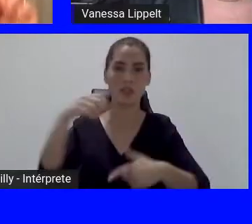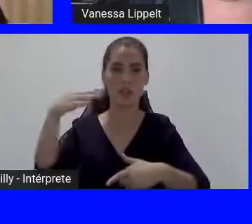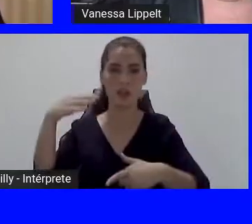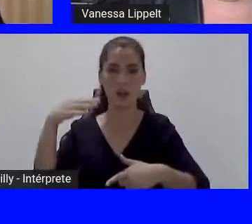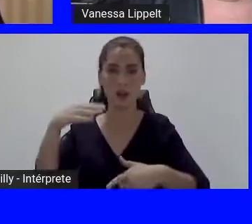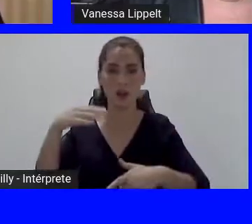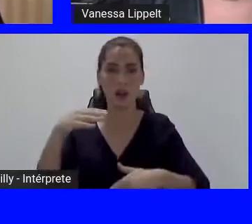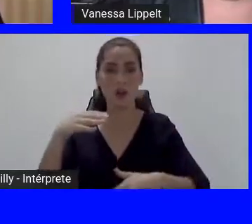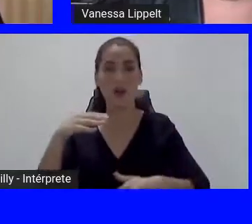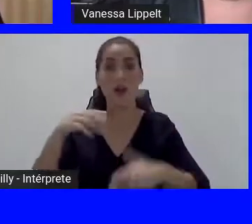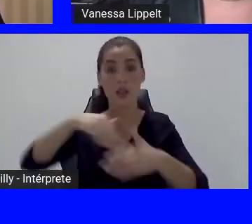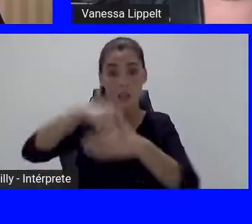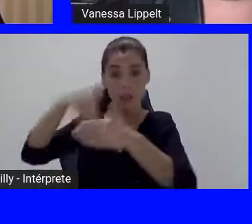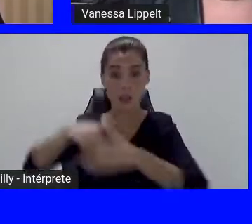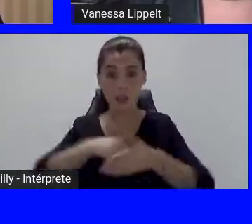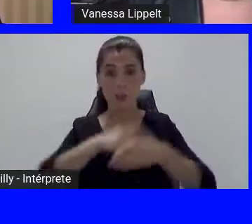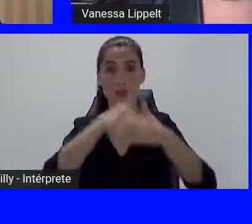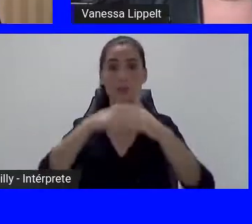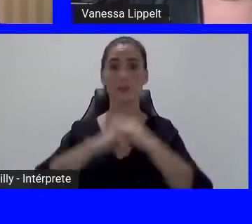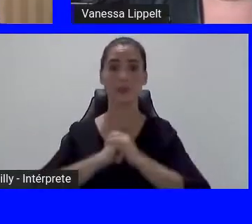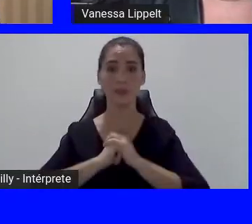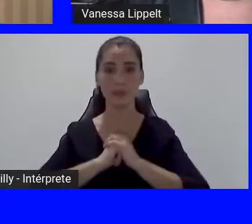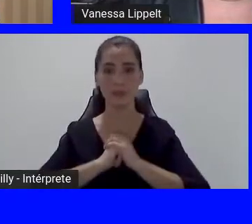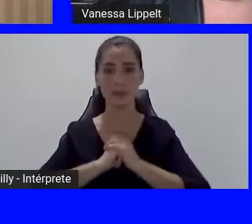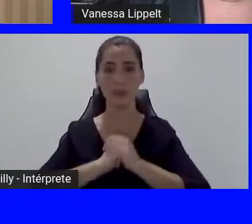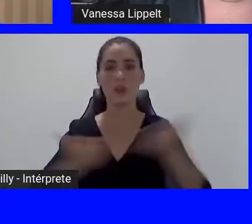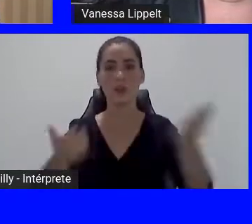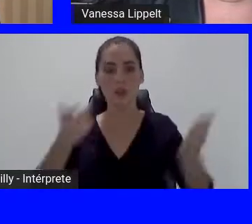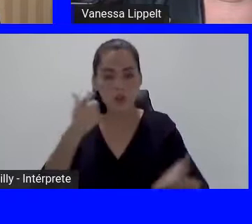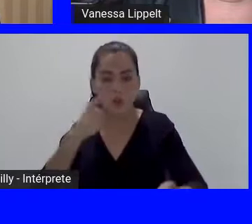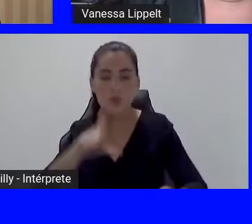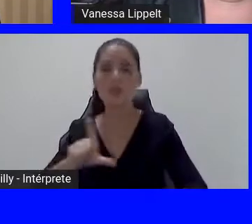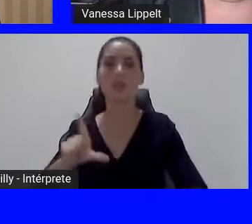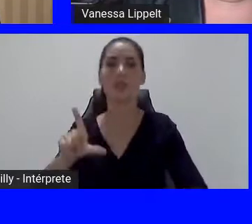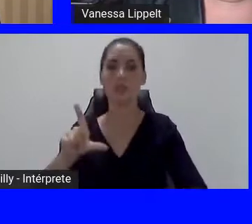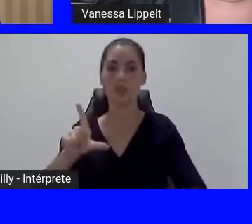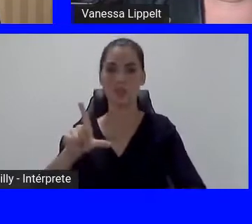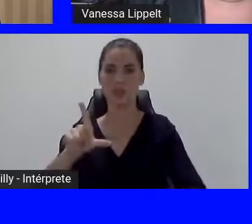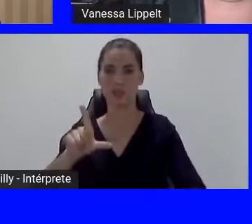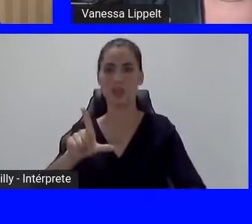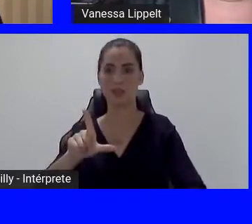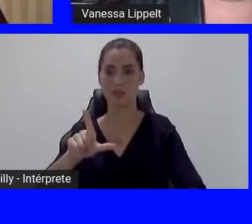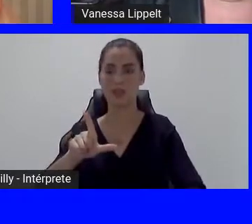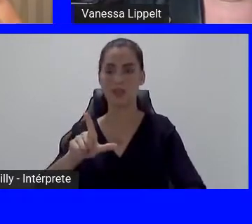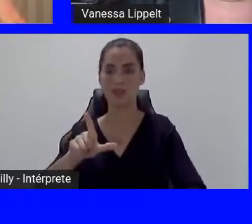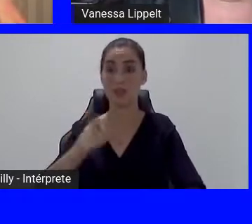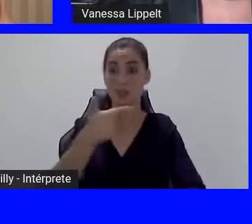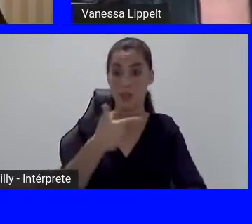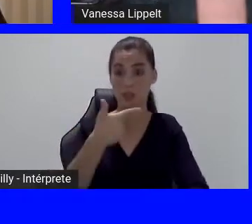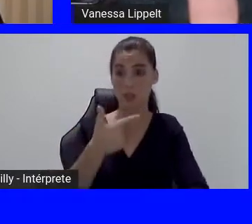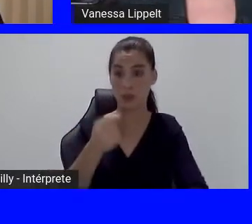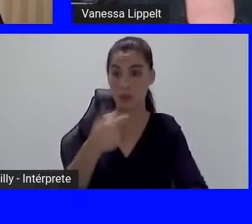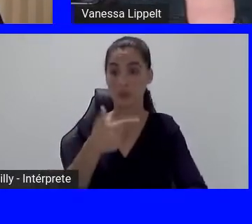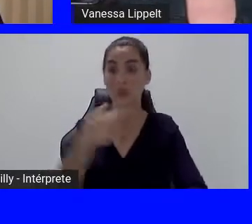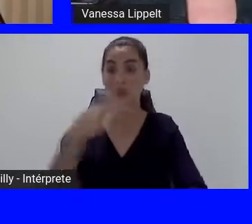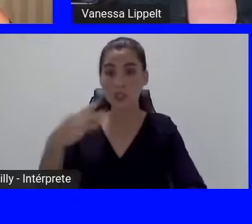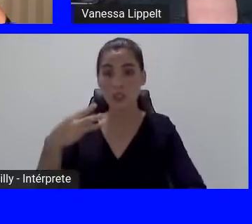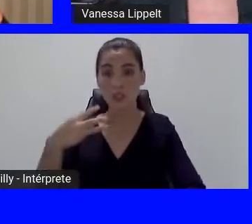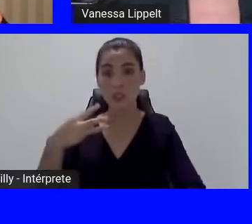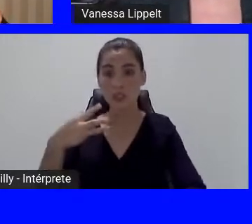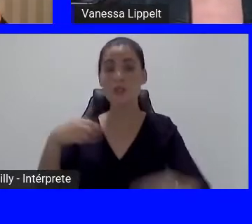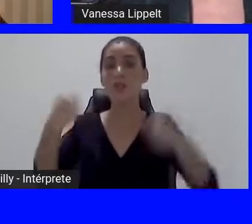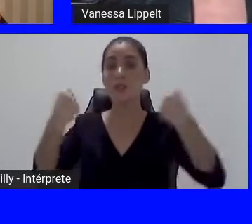para sobreviver a 2000, para chegar a 2023, nós teremos que sobreviver a 2022. Termos pautas